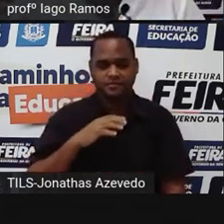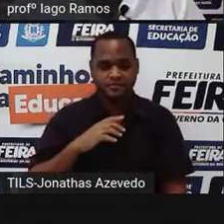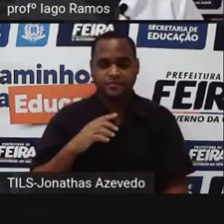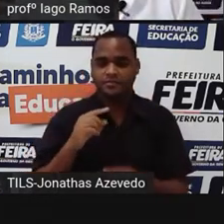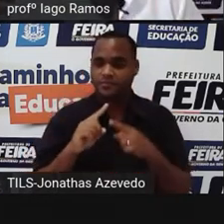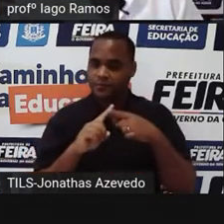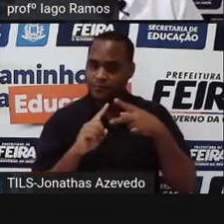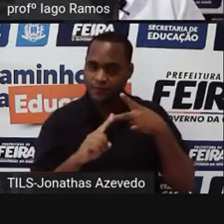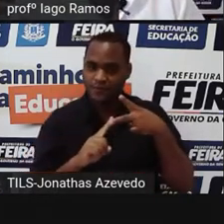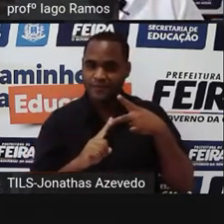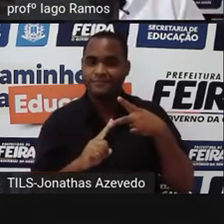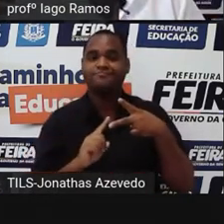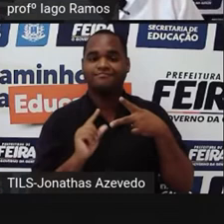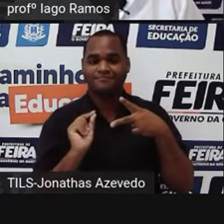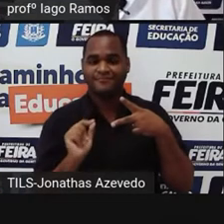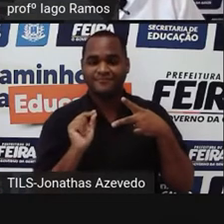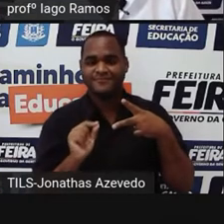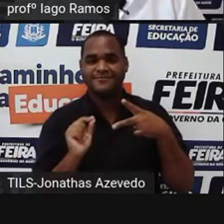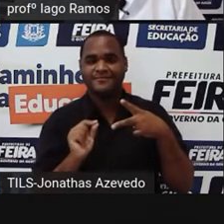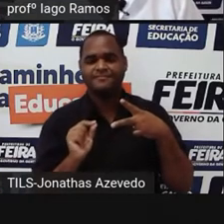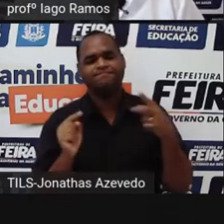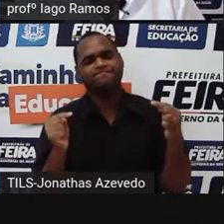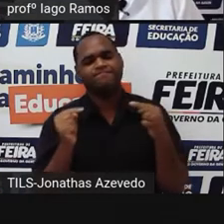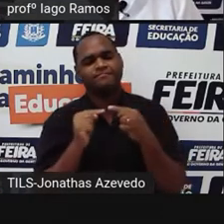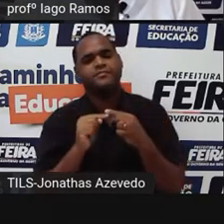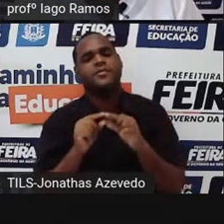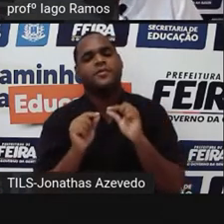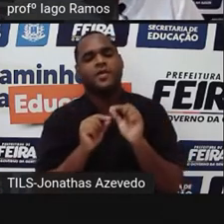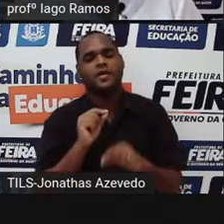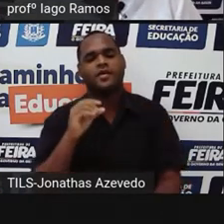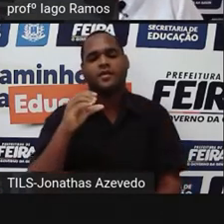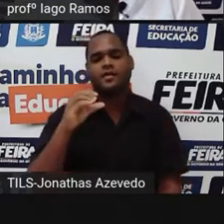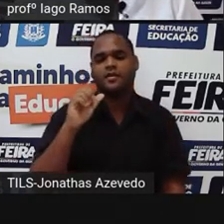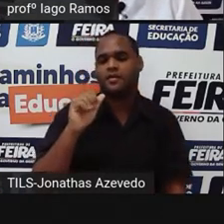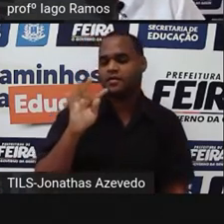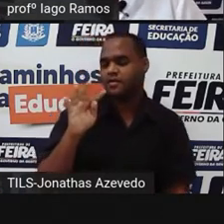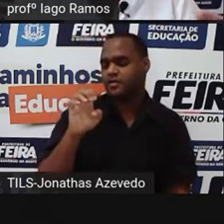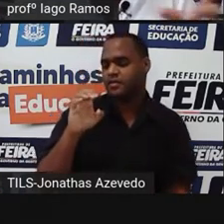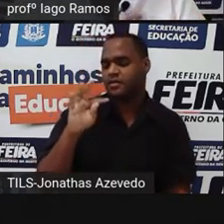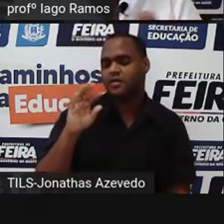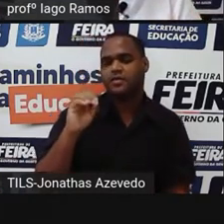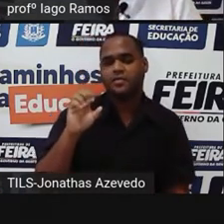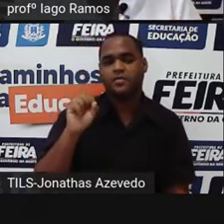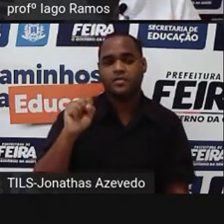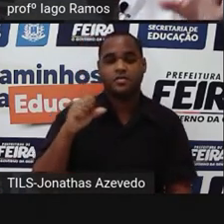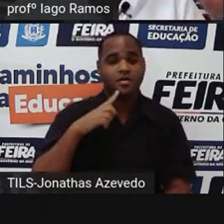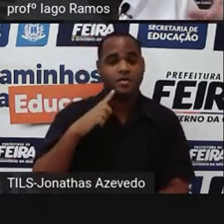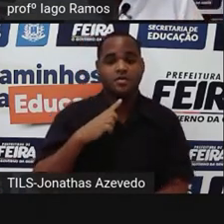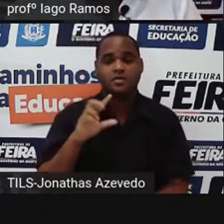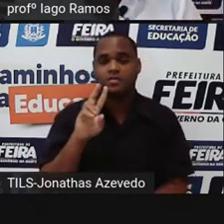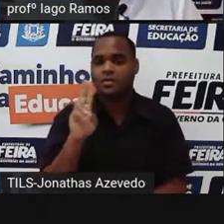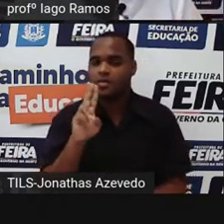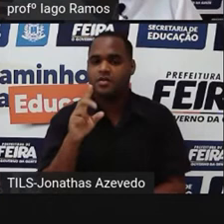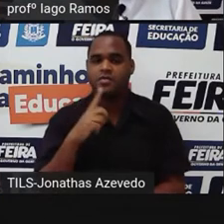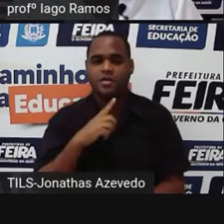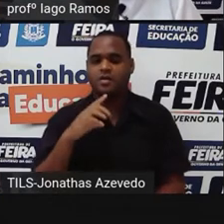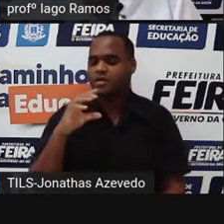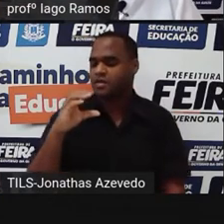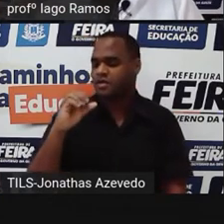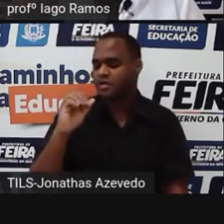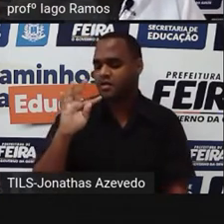outros dois são os catetos, tá bom? Os dois recebem esse nome, cateto,